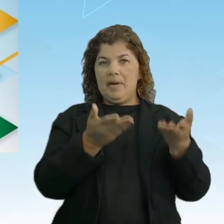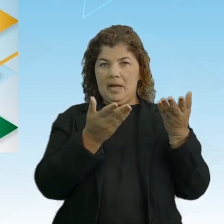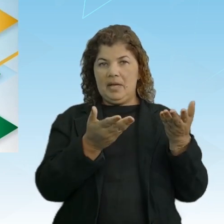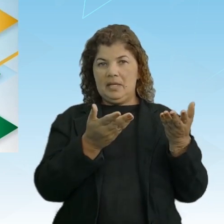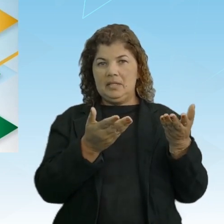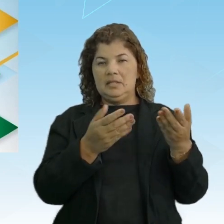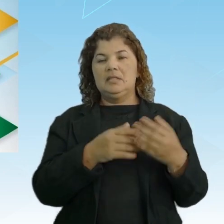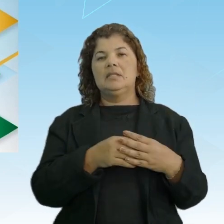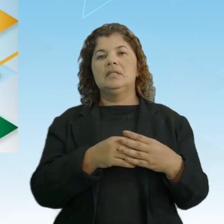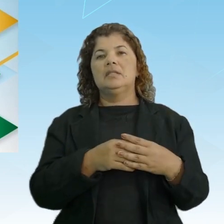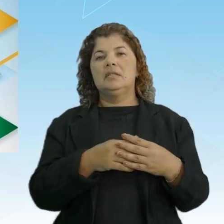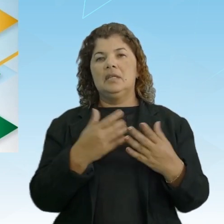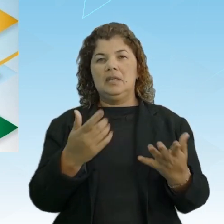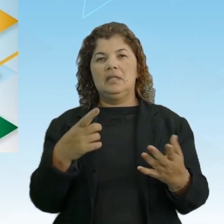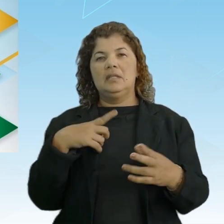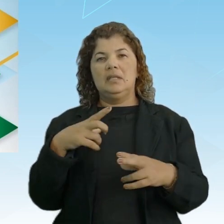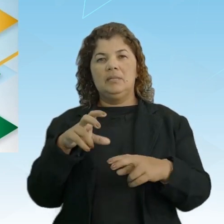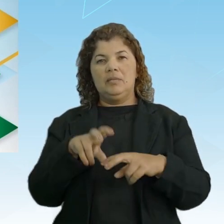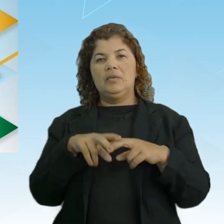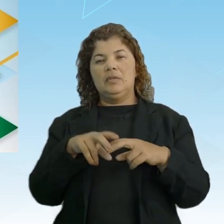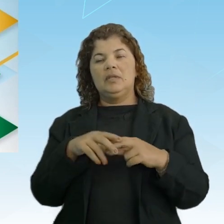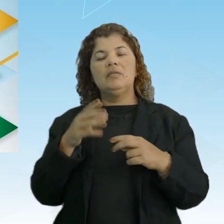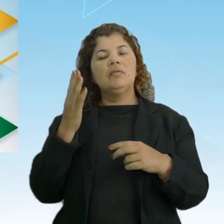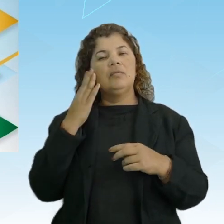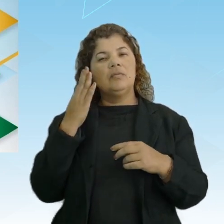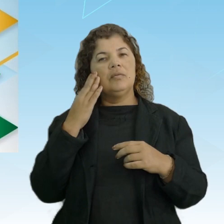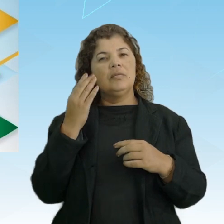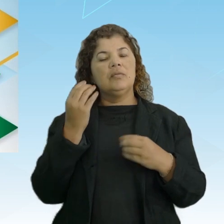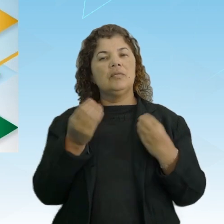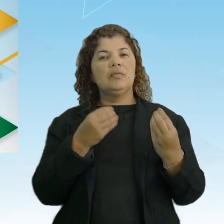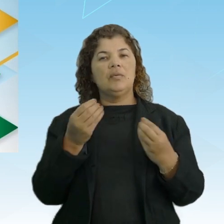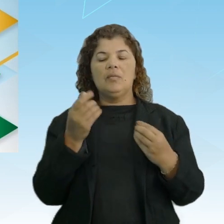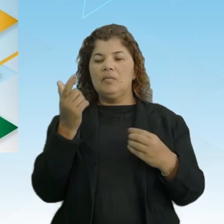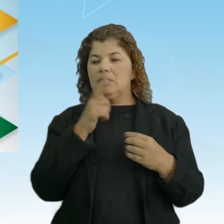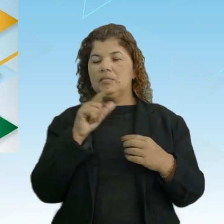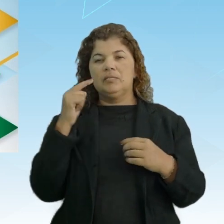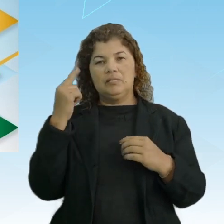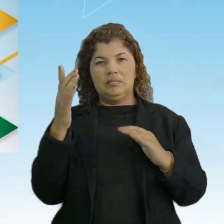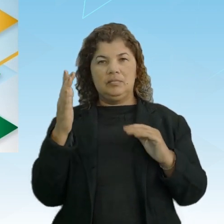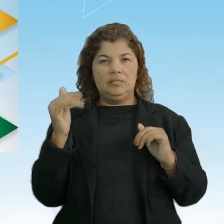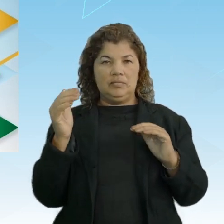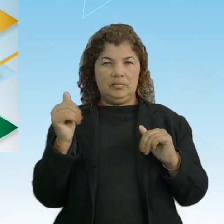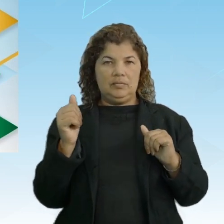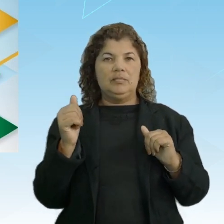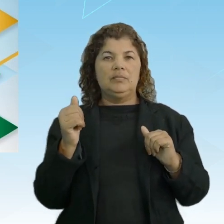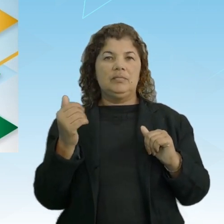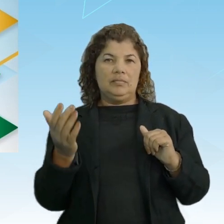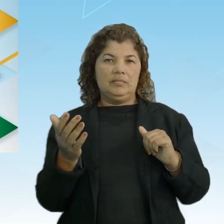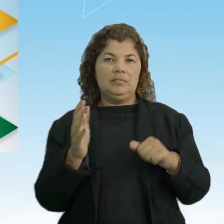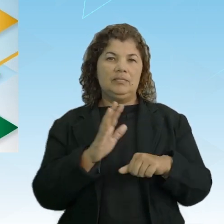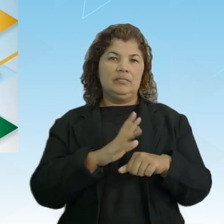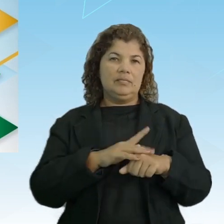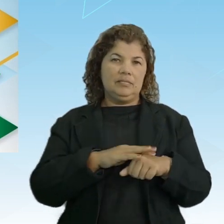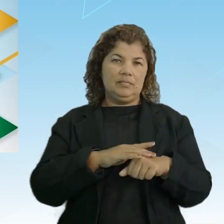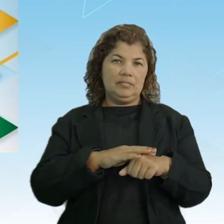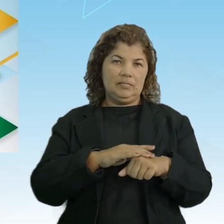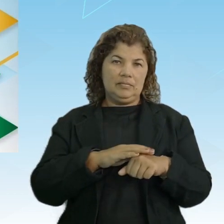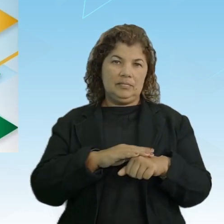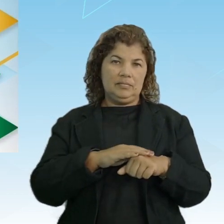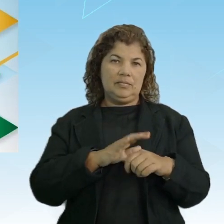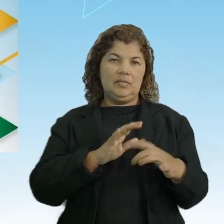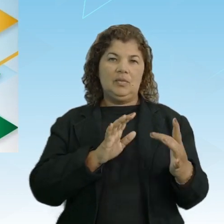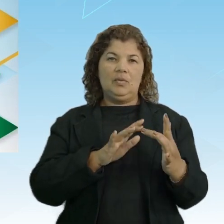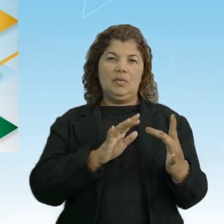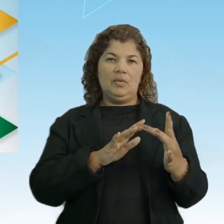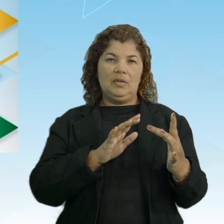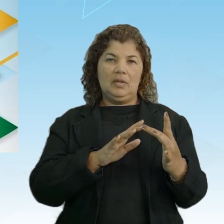existem motivos que ajudam a entender a vitória dos espanhóis. Doenças, o contato dos nativos